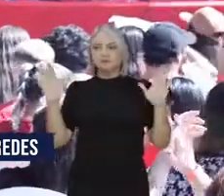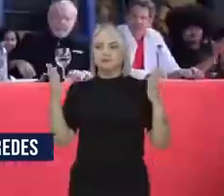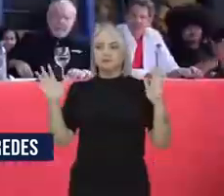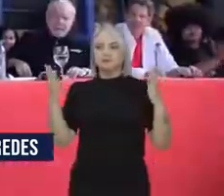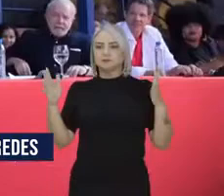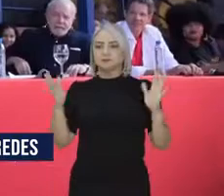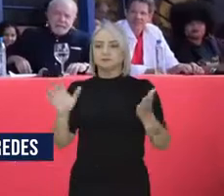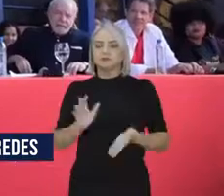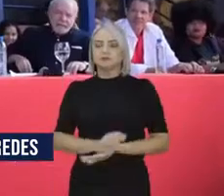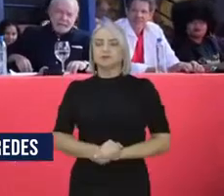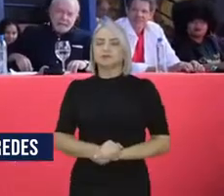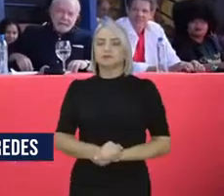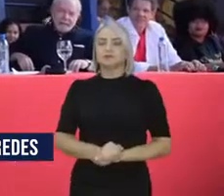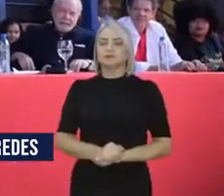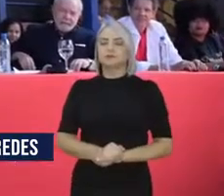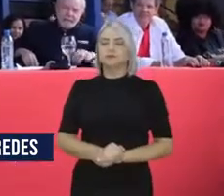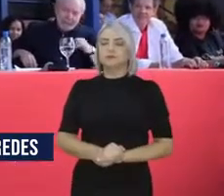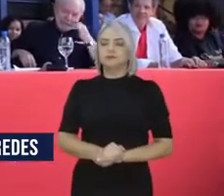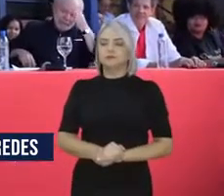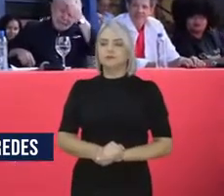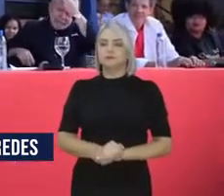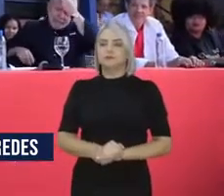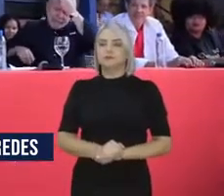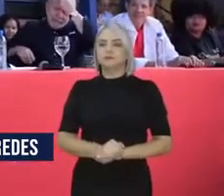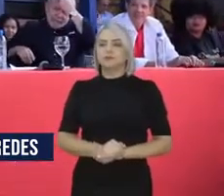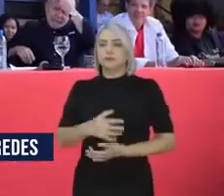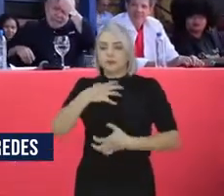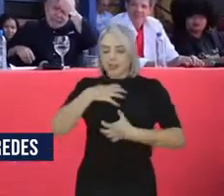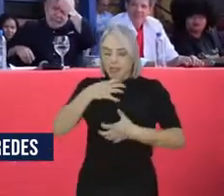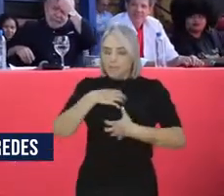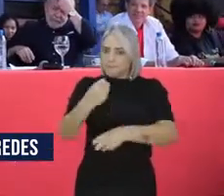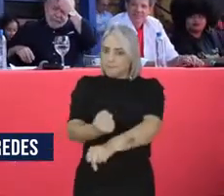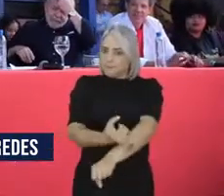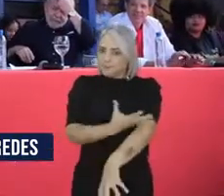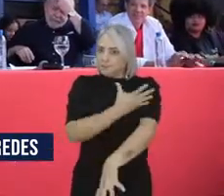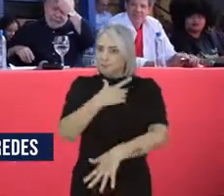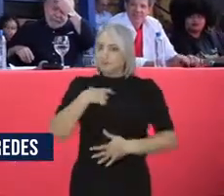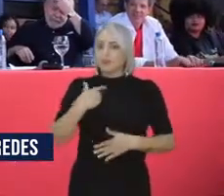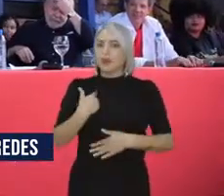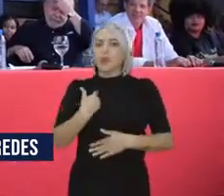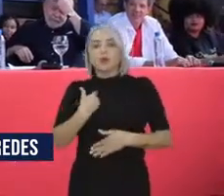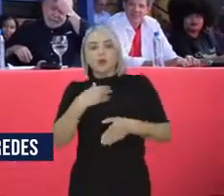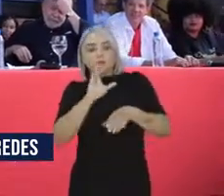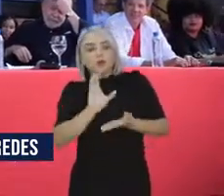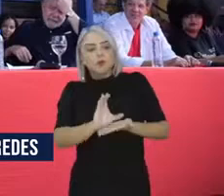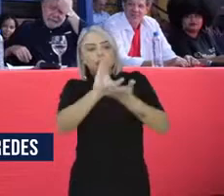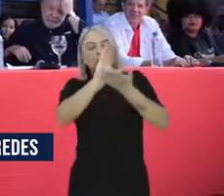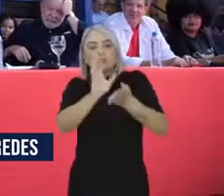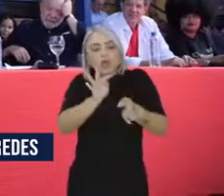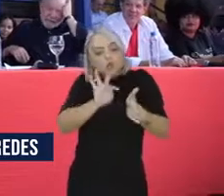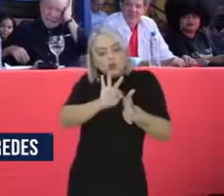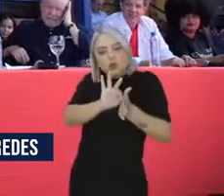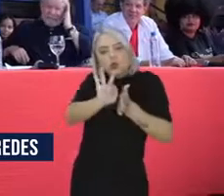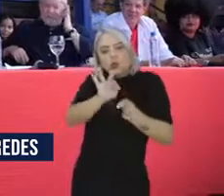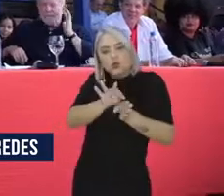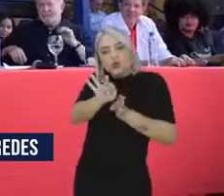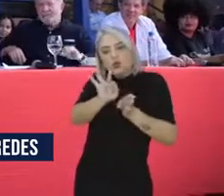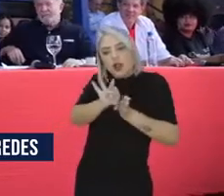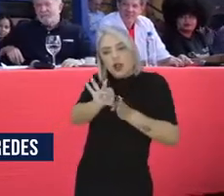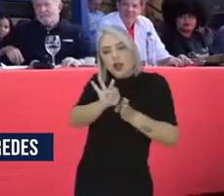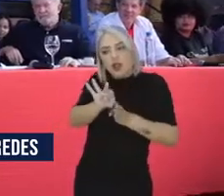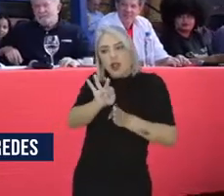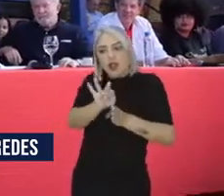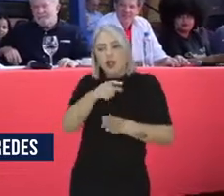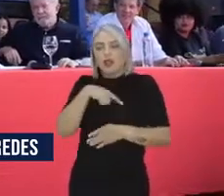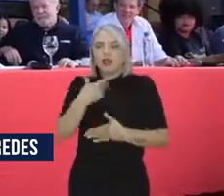E eu sou difícil emocionar, eu, como conselheiro tutelar, a gente lidar com as situações mais